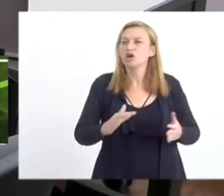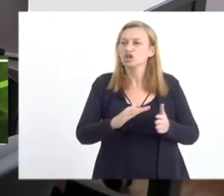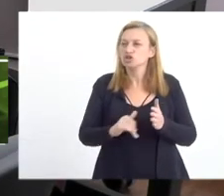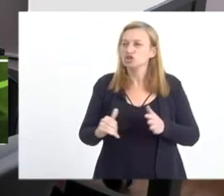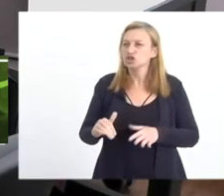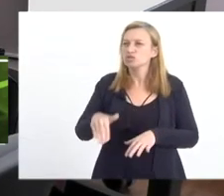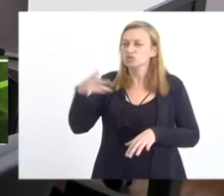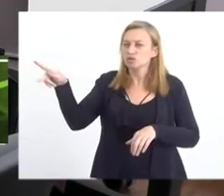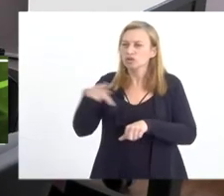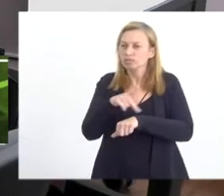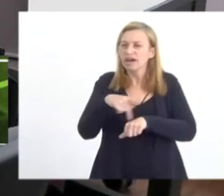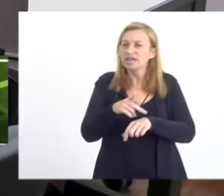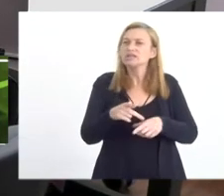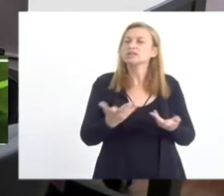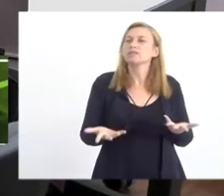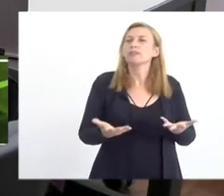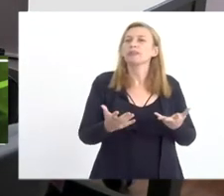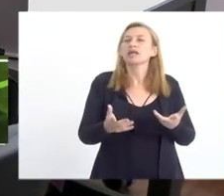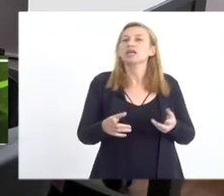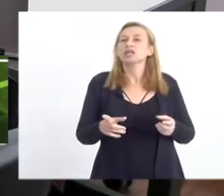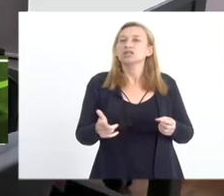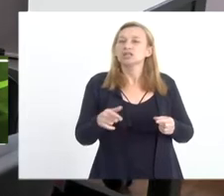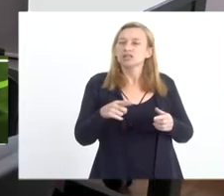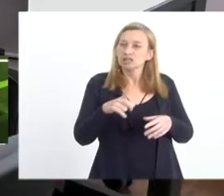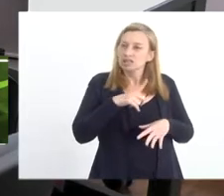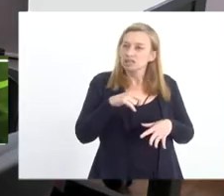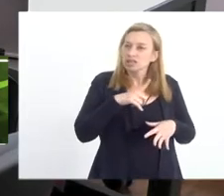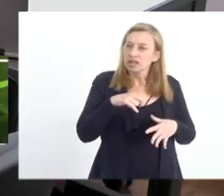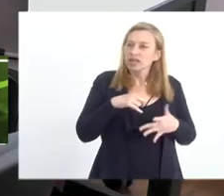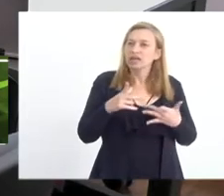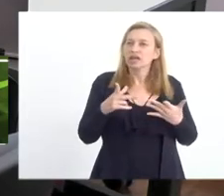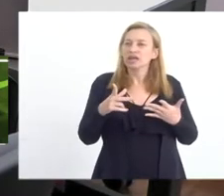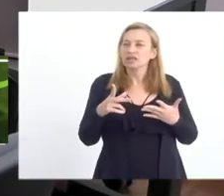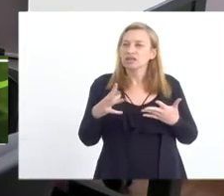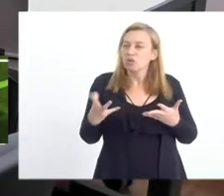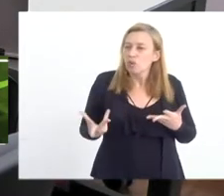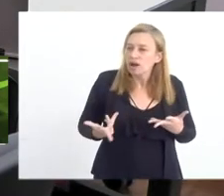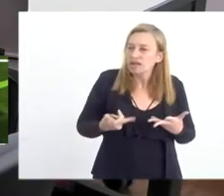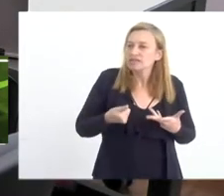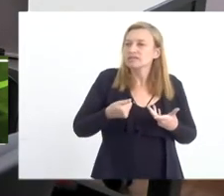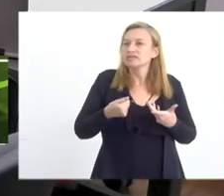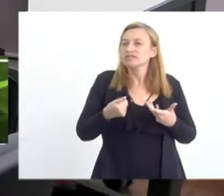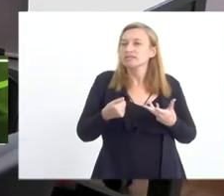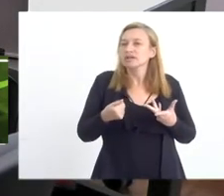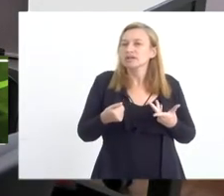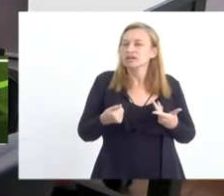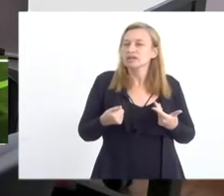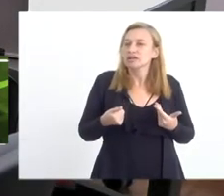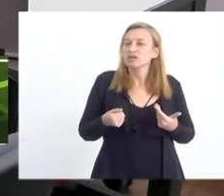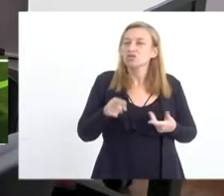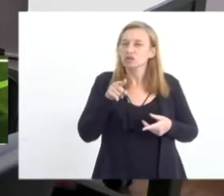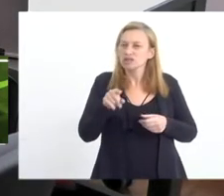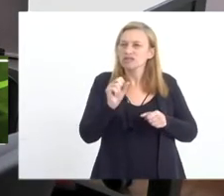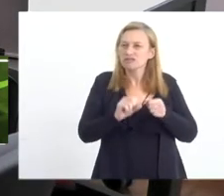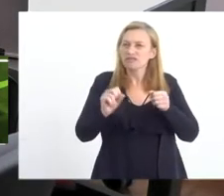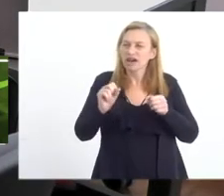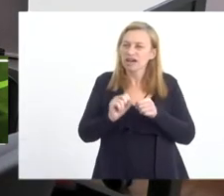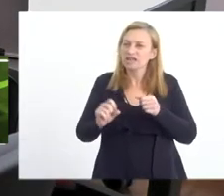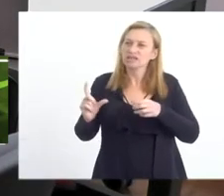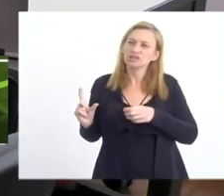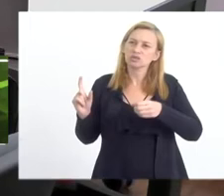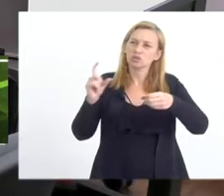opere o Galeão. E tem esta vantagem que os que me antecederam falaram, de que você faz as